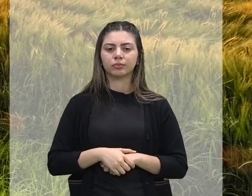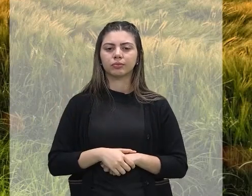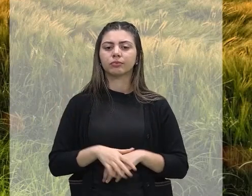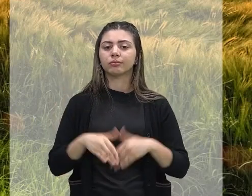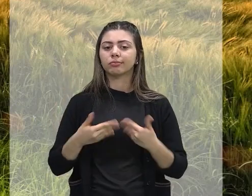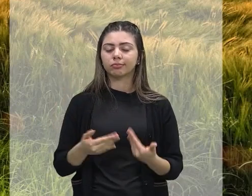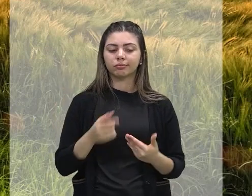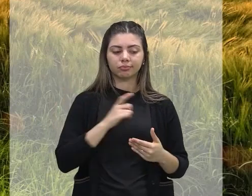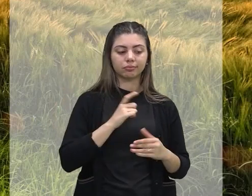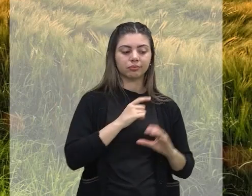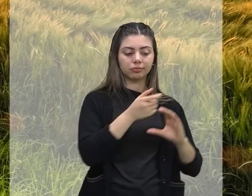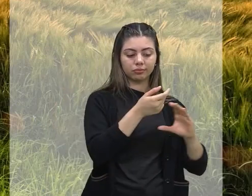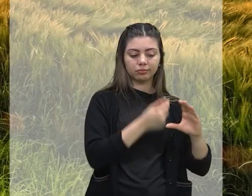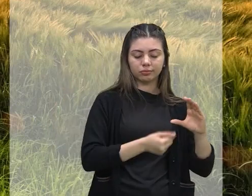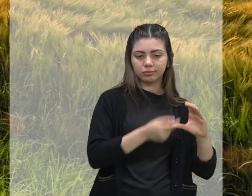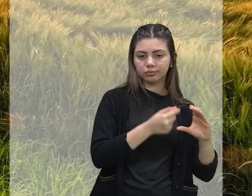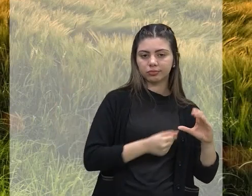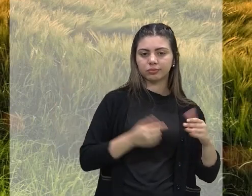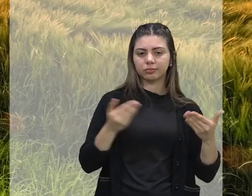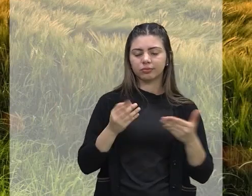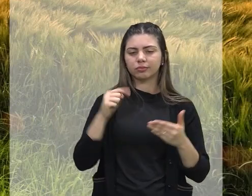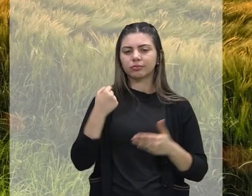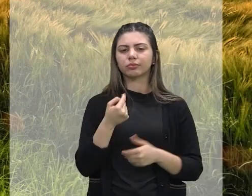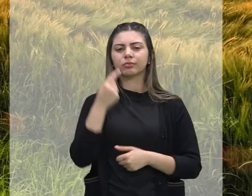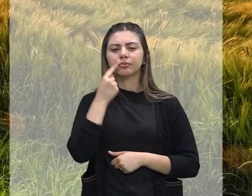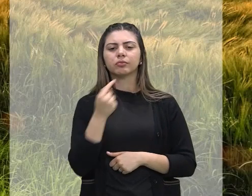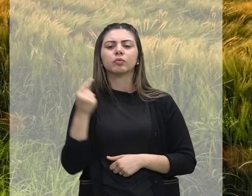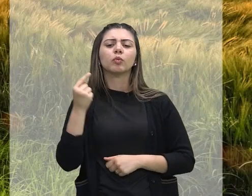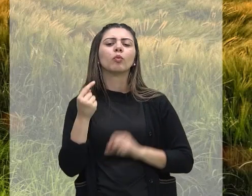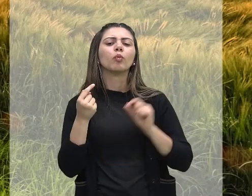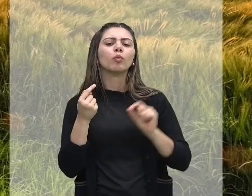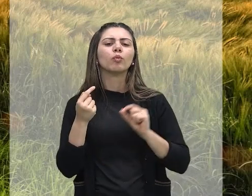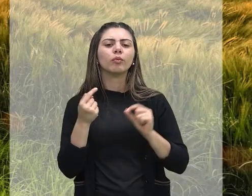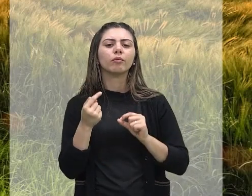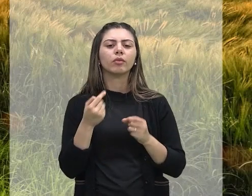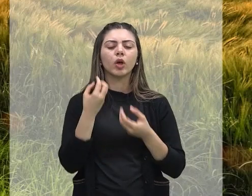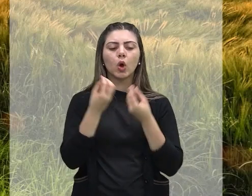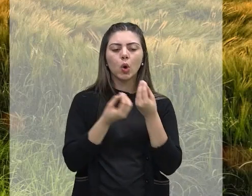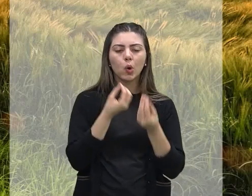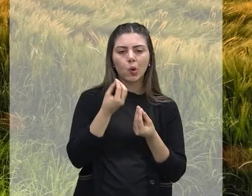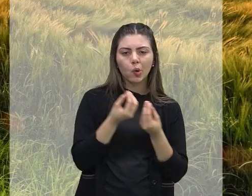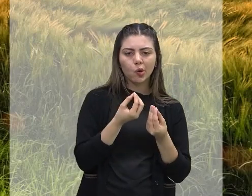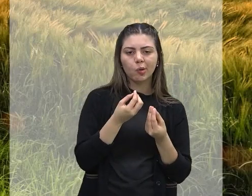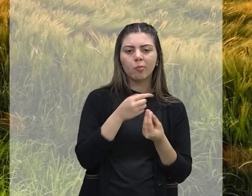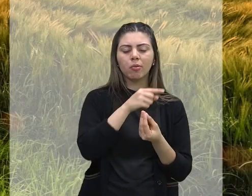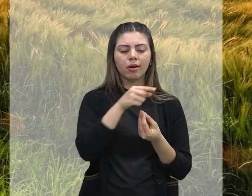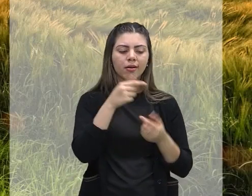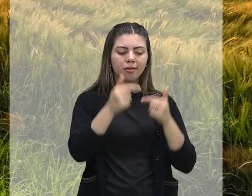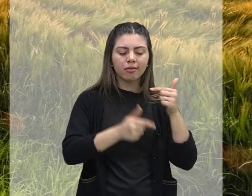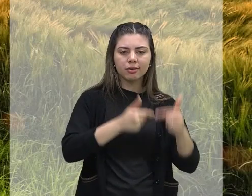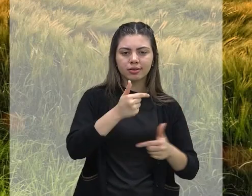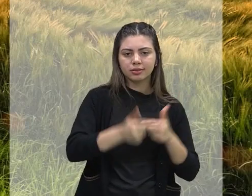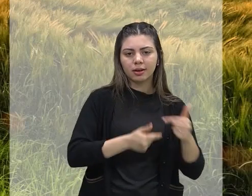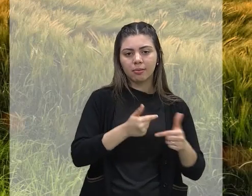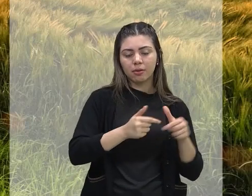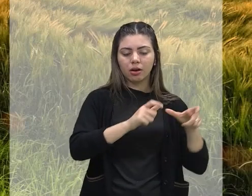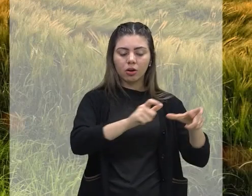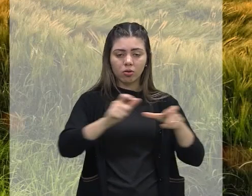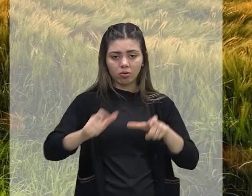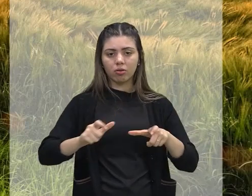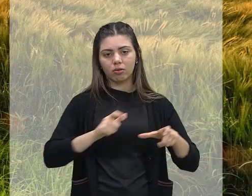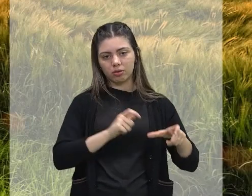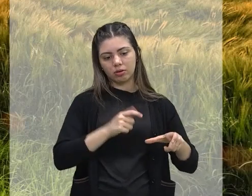sistema capitalista, nós vamos ver agora as atividades e o trabalho em algumas áreas,